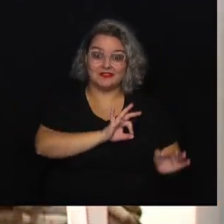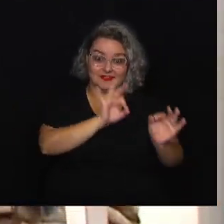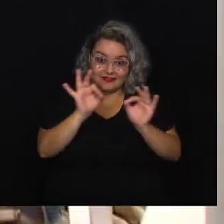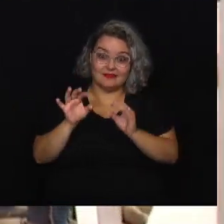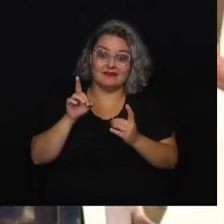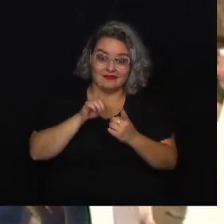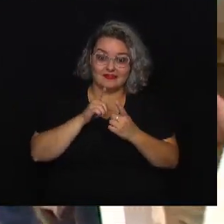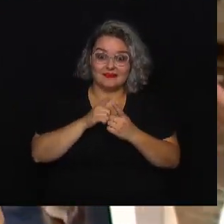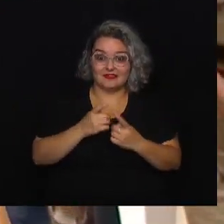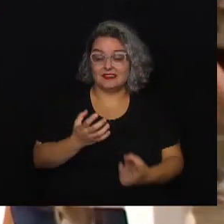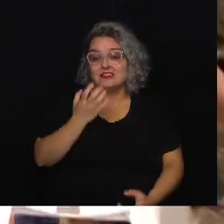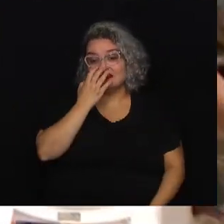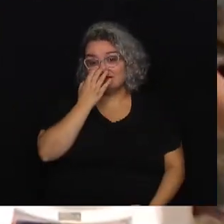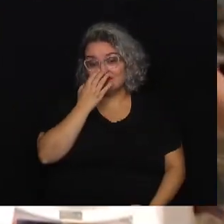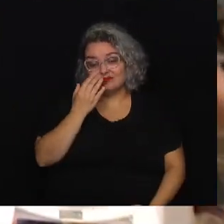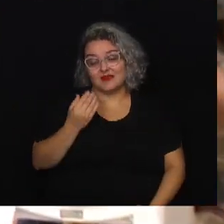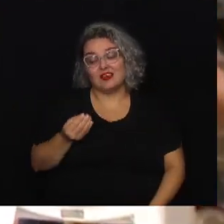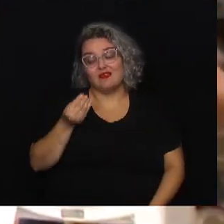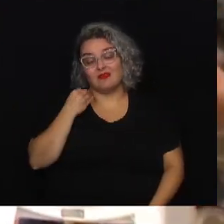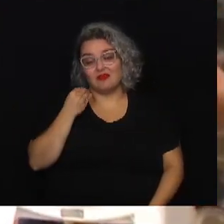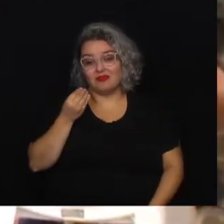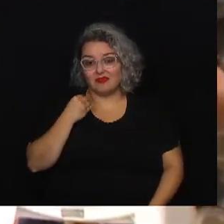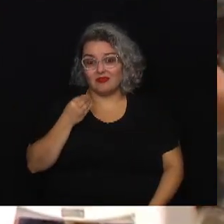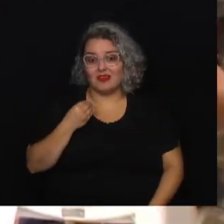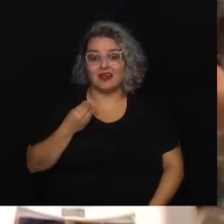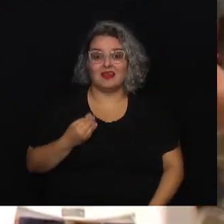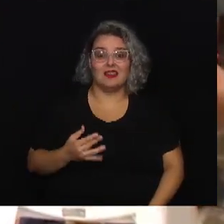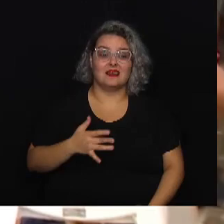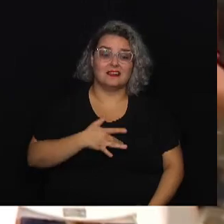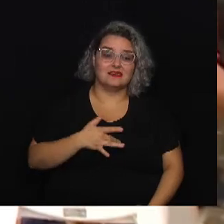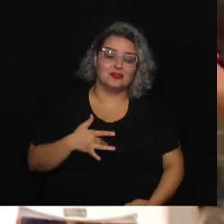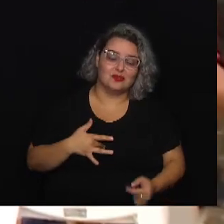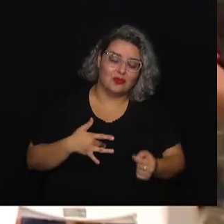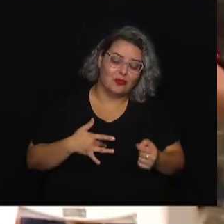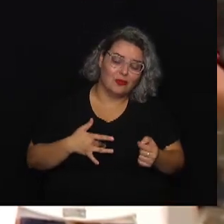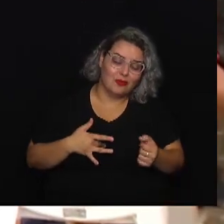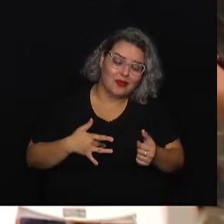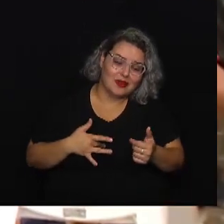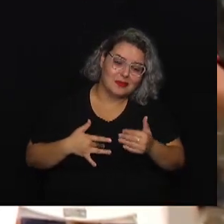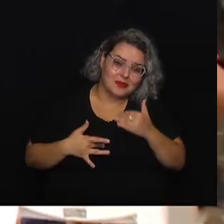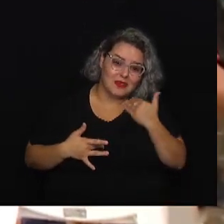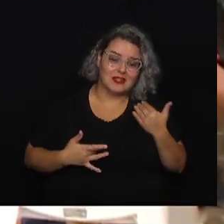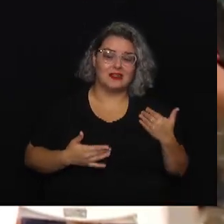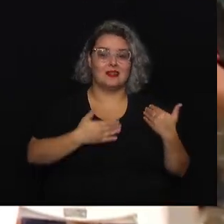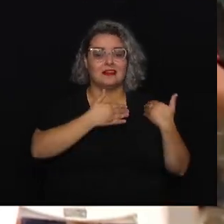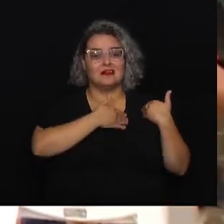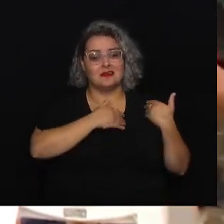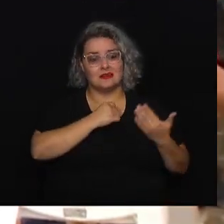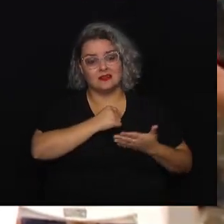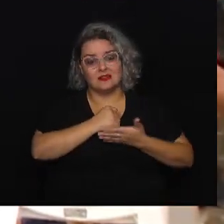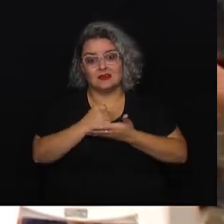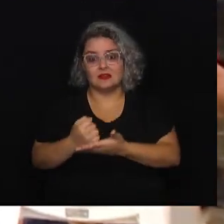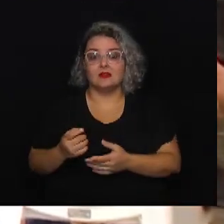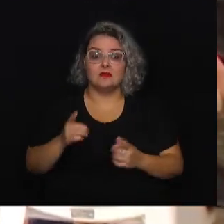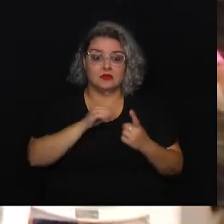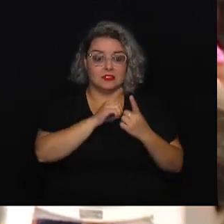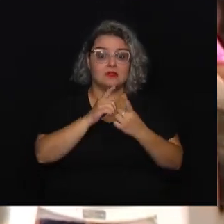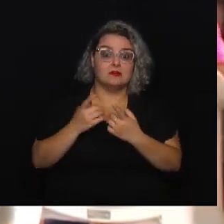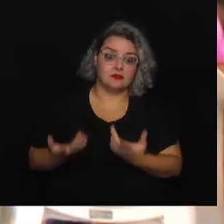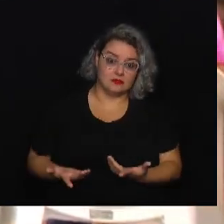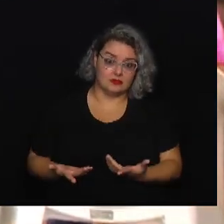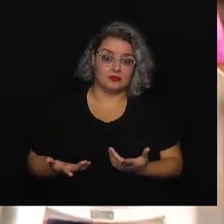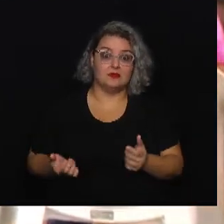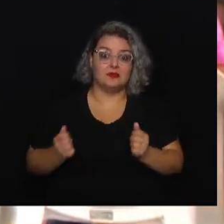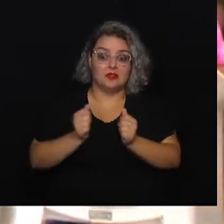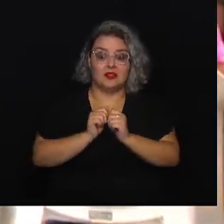a cachorra estava bem debilitada, né? A gente fez de tudo, os atendimentos, a tutora já foi embora com ela. E agora a gente está aqui com